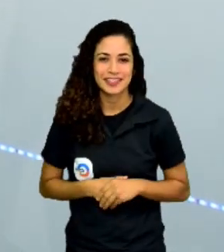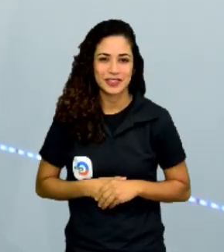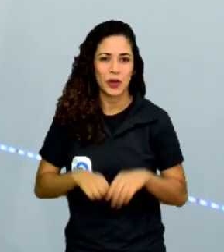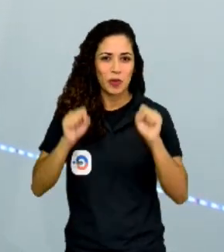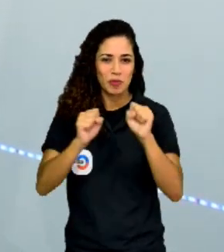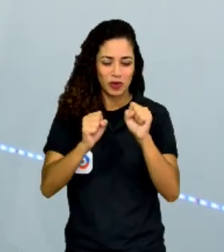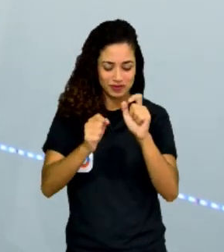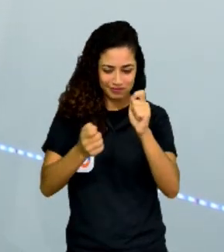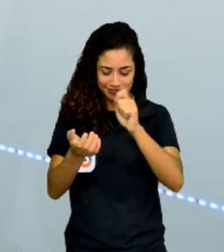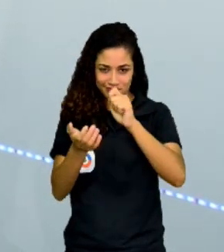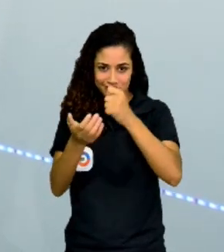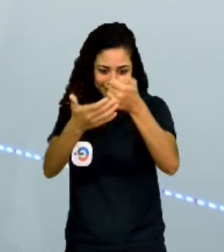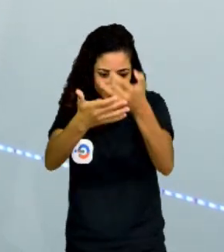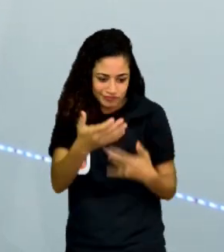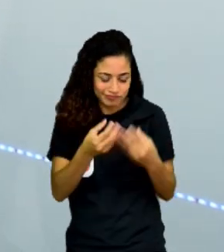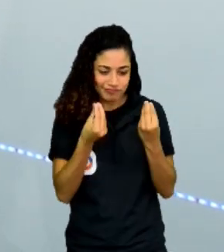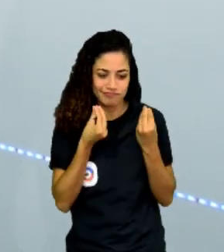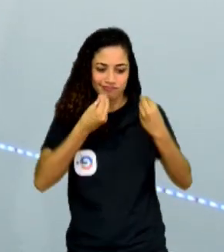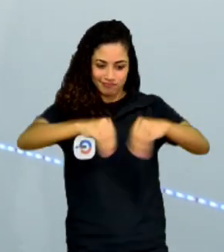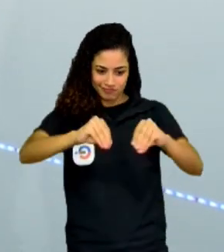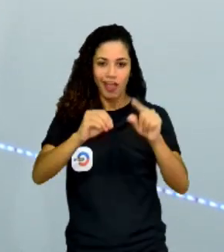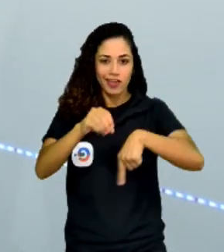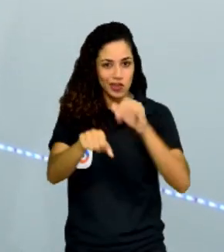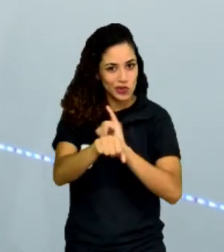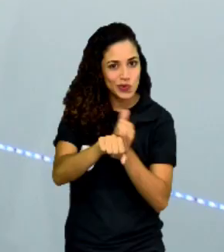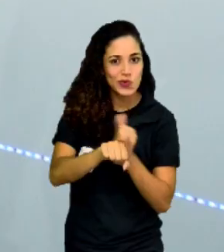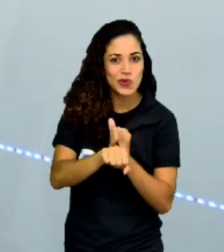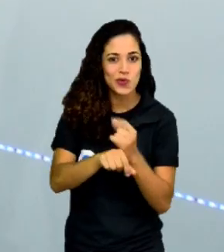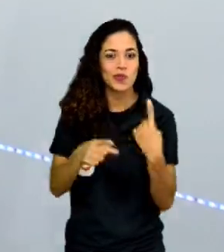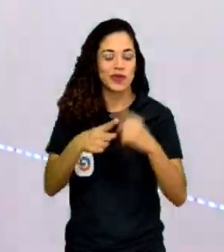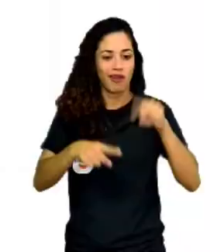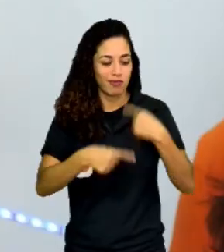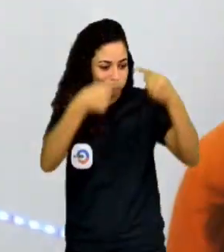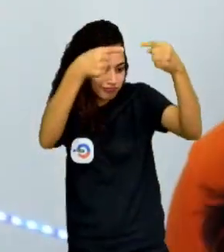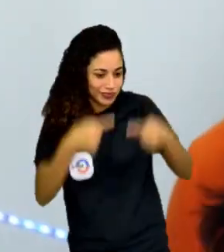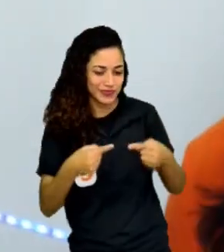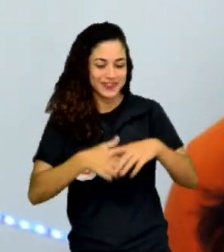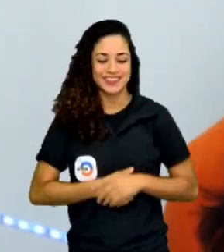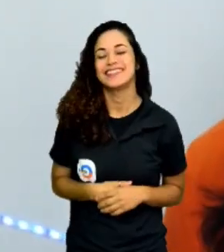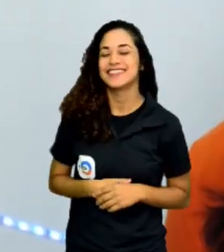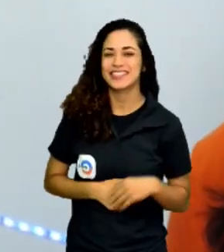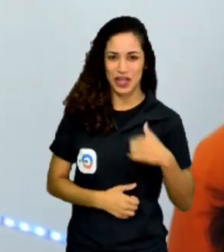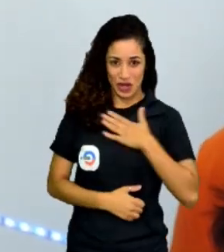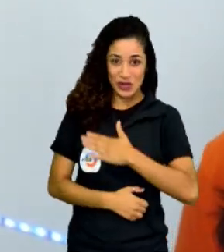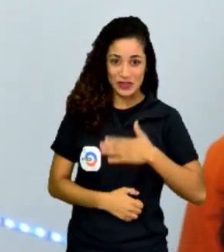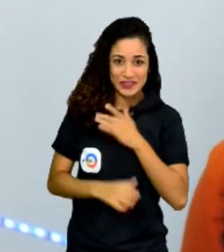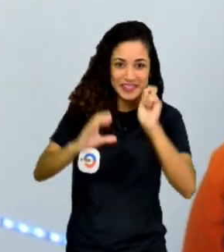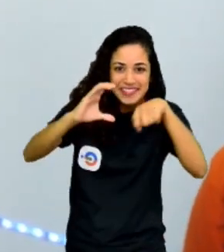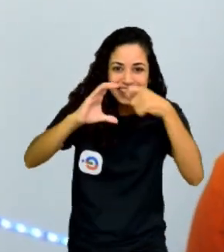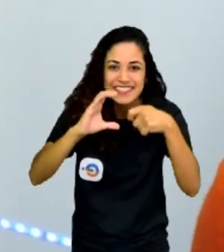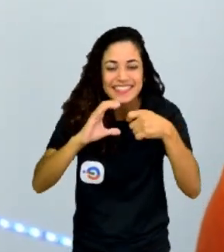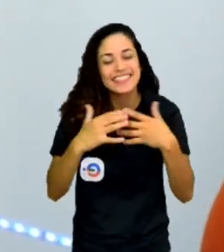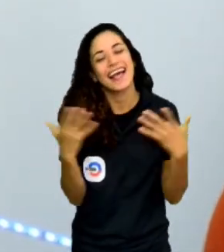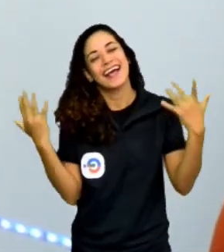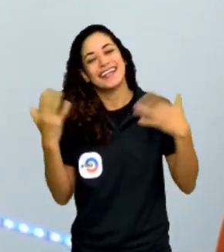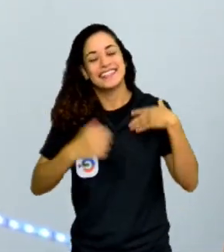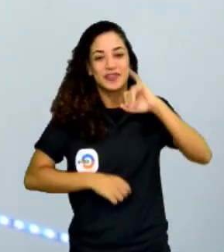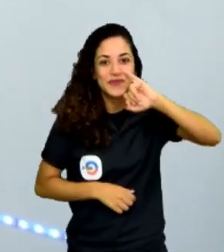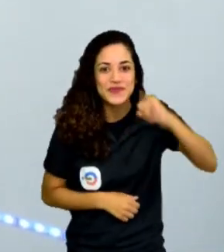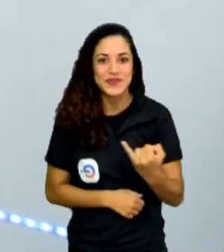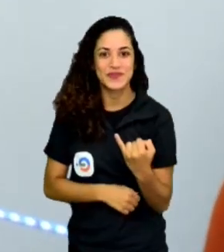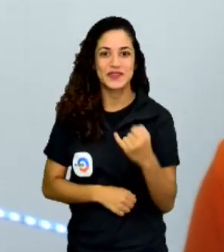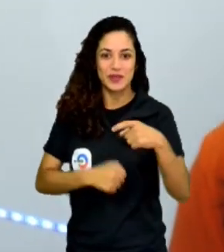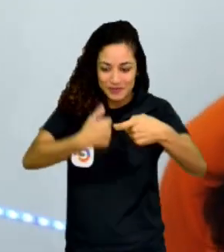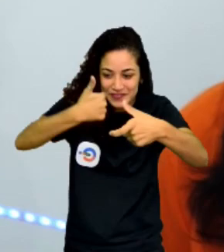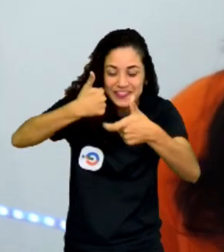nos comentários do YouTube do Educa, porque esse é o nosso desafio. Gostou desse vídeo? Então aproveita, dá